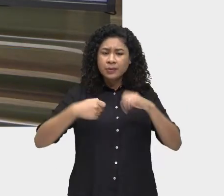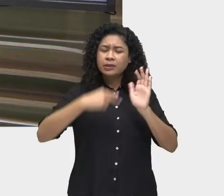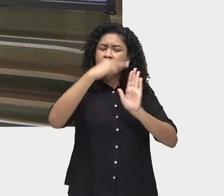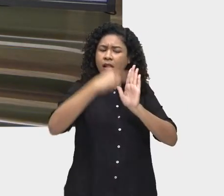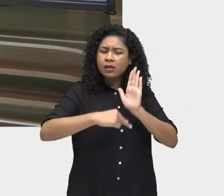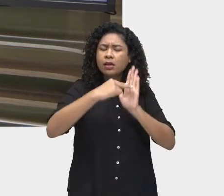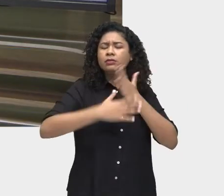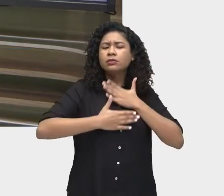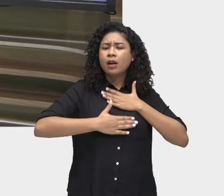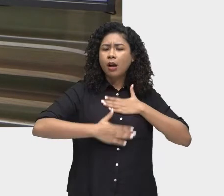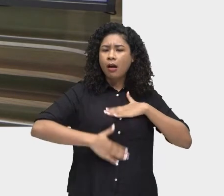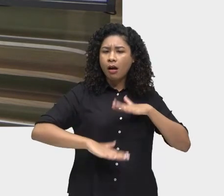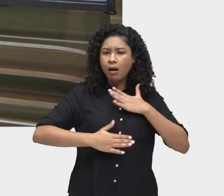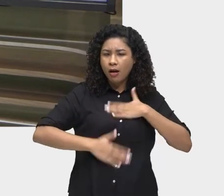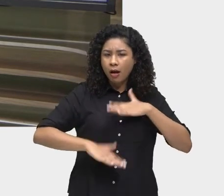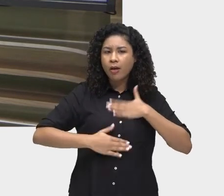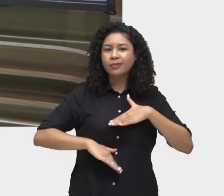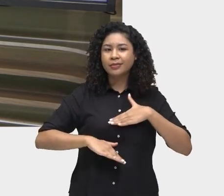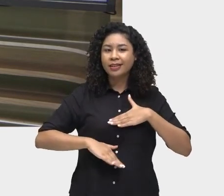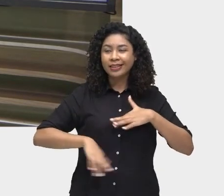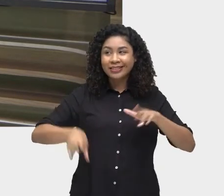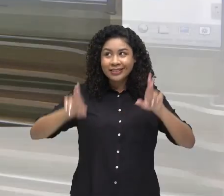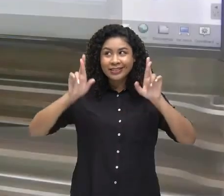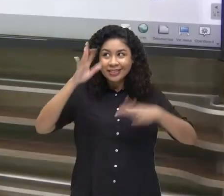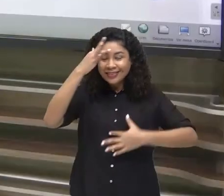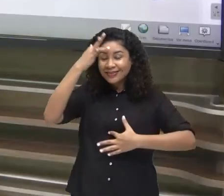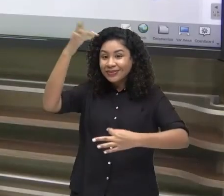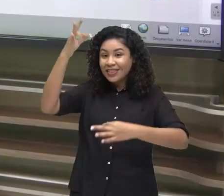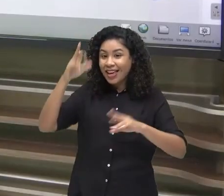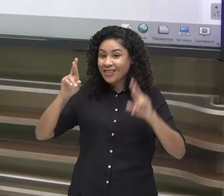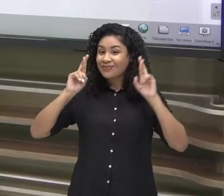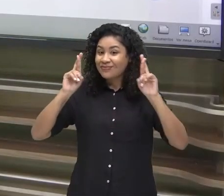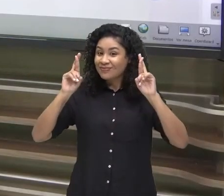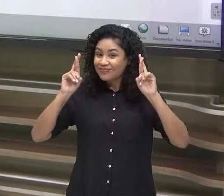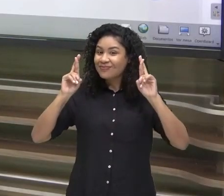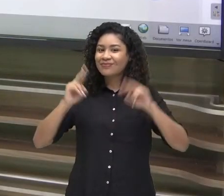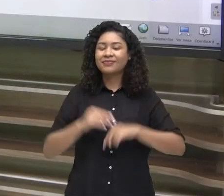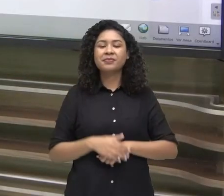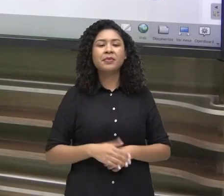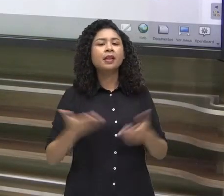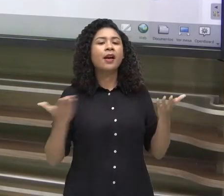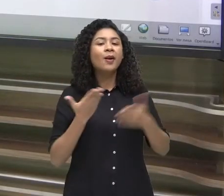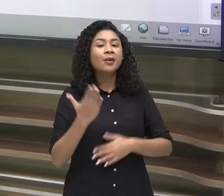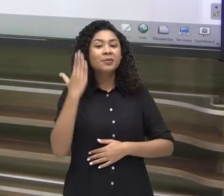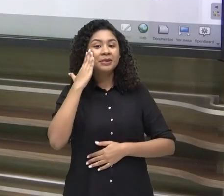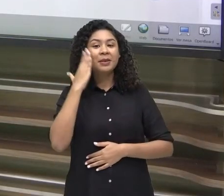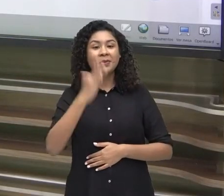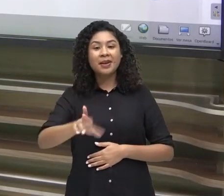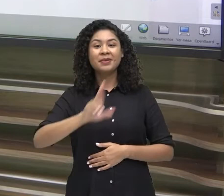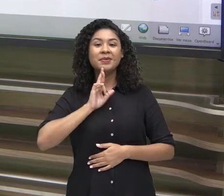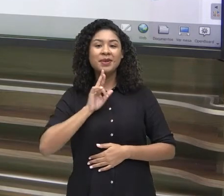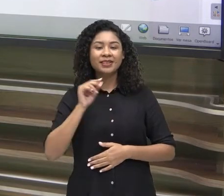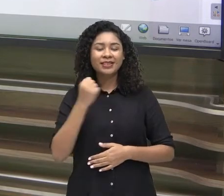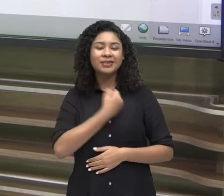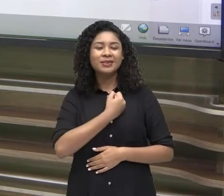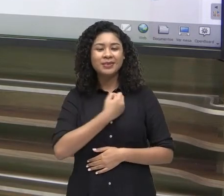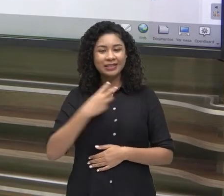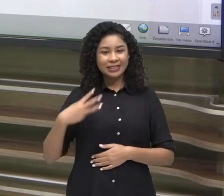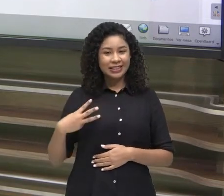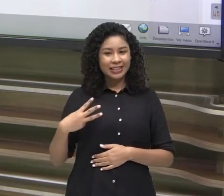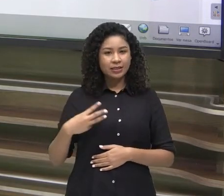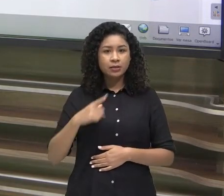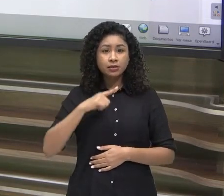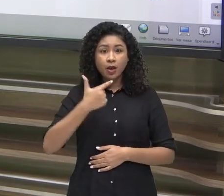questão com calma e vamos na fé, né? Como vocês estão um pouquinho aí em dúvida, vamos conferir a nossa questão de número 3. Olha lá. Temos mais